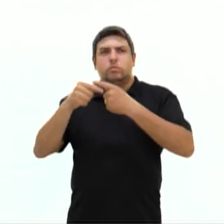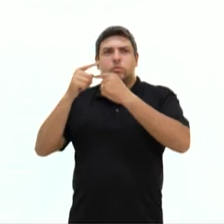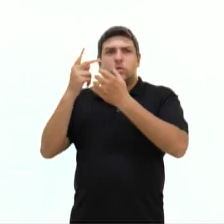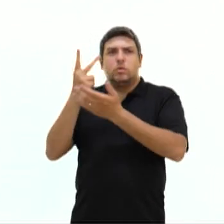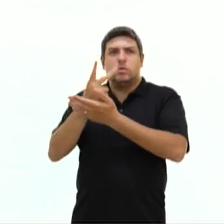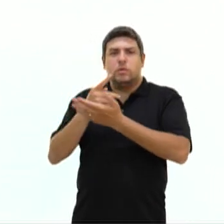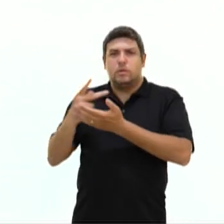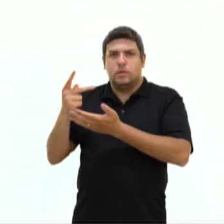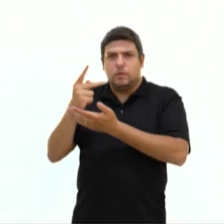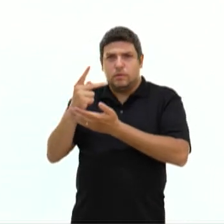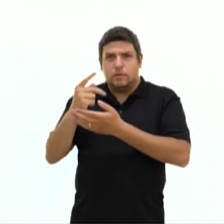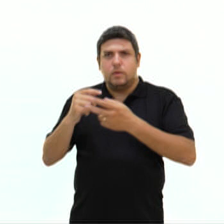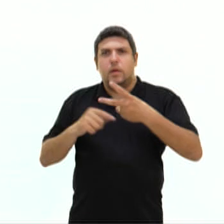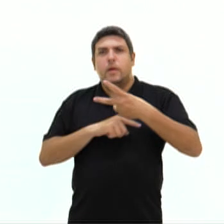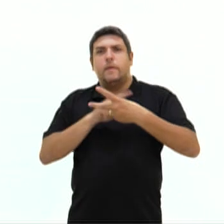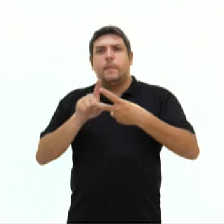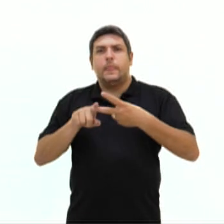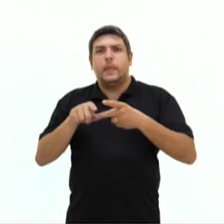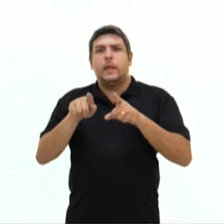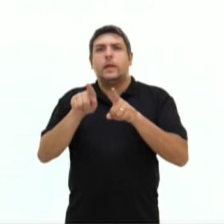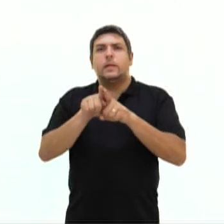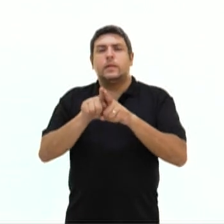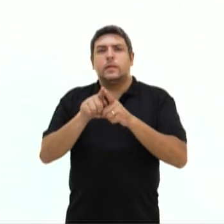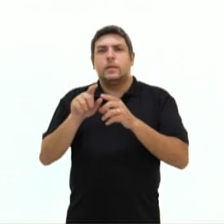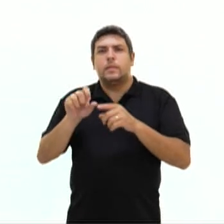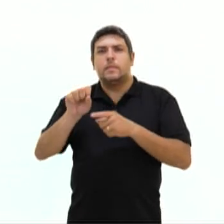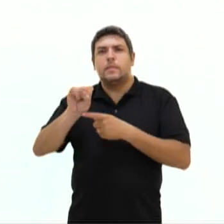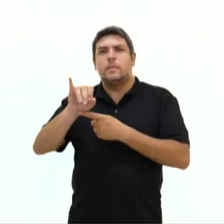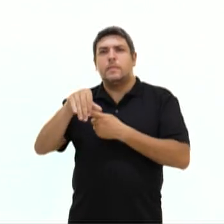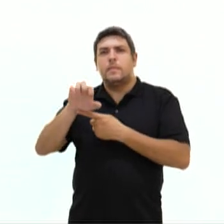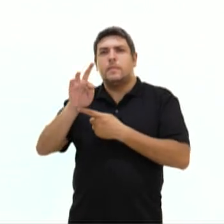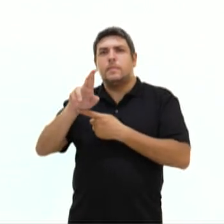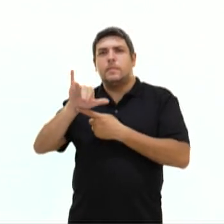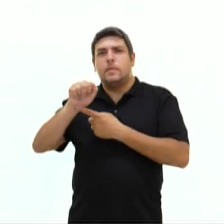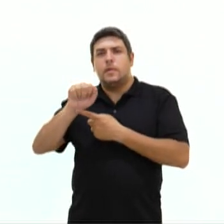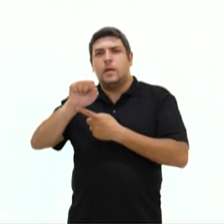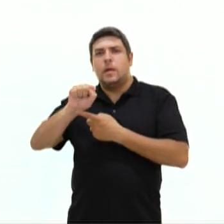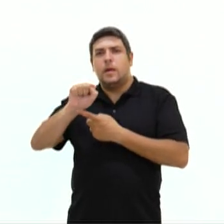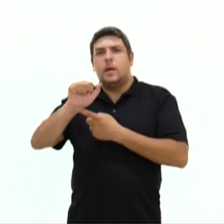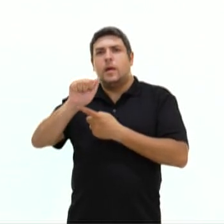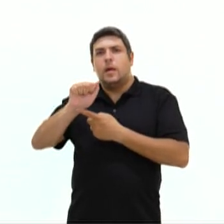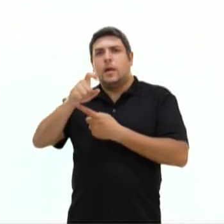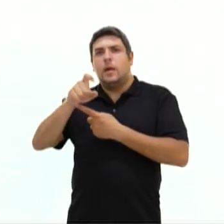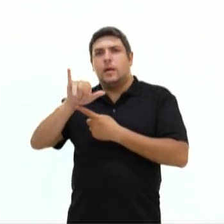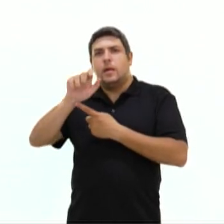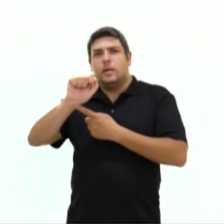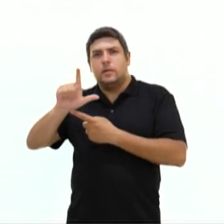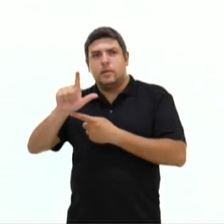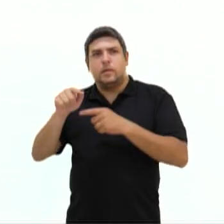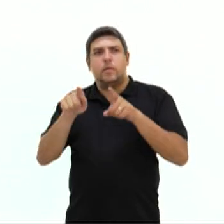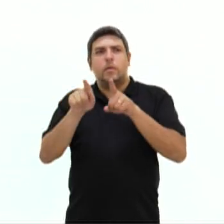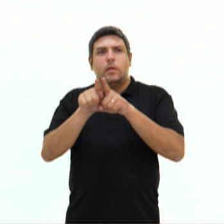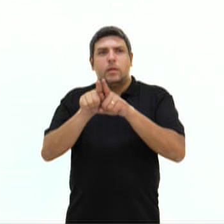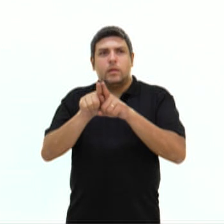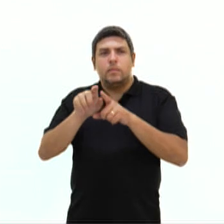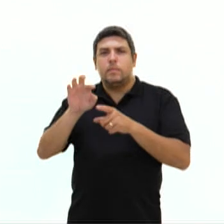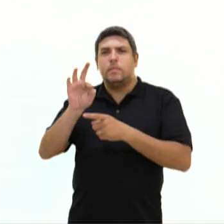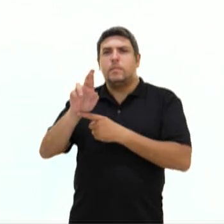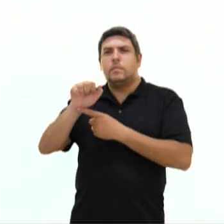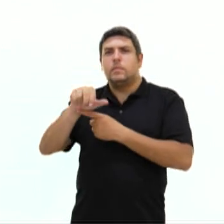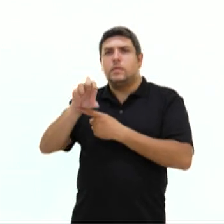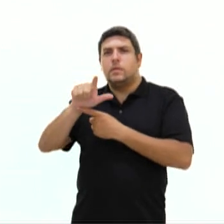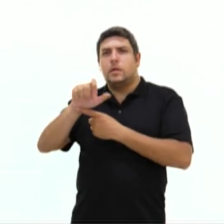simetria. Também a simetria axial. Você pode identificar também simetria de translação,